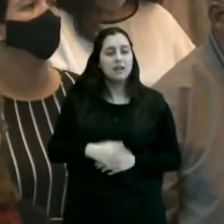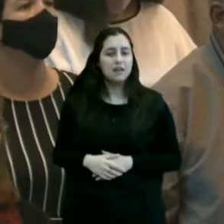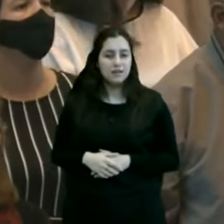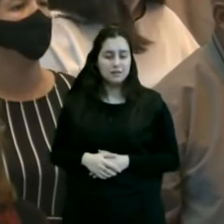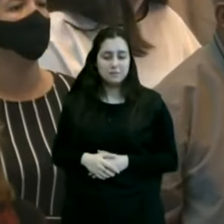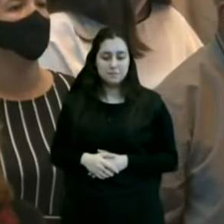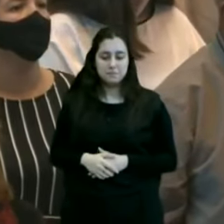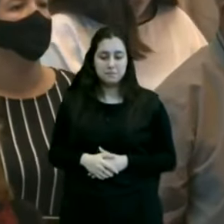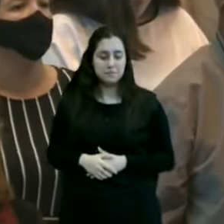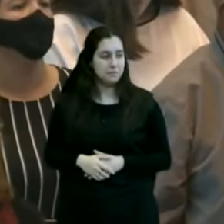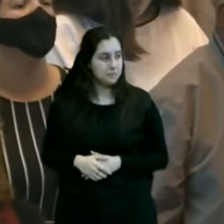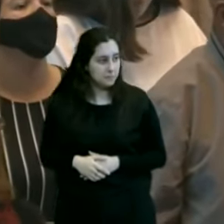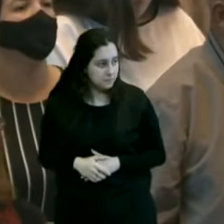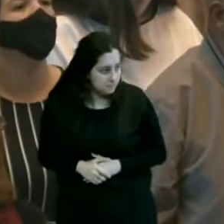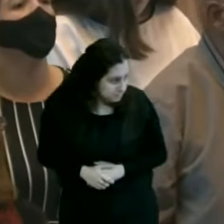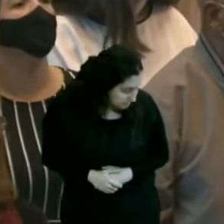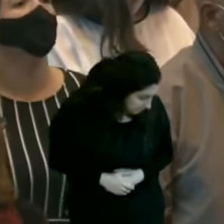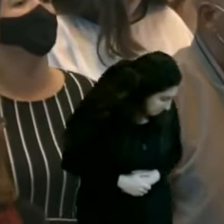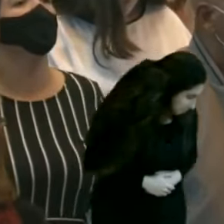Quebranta-me,